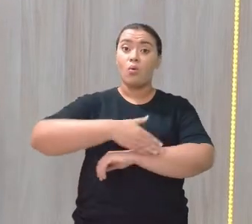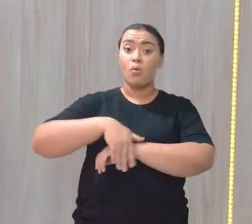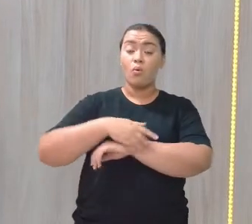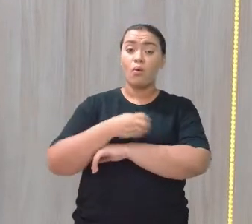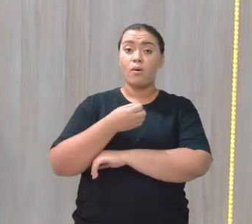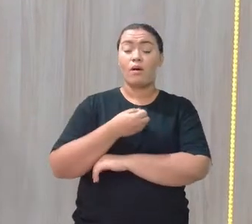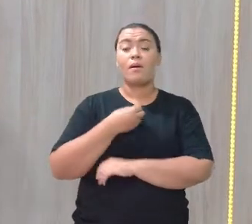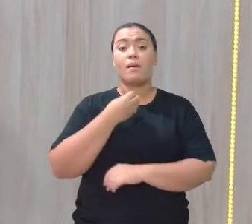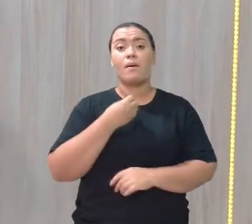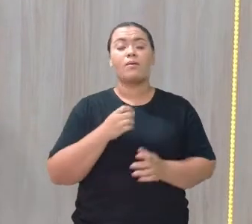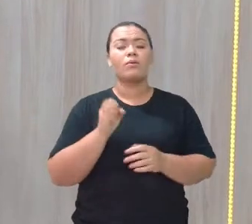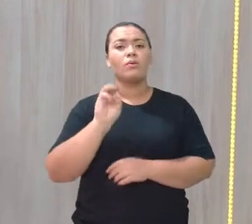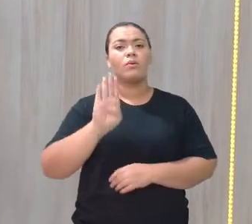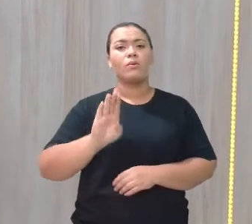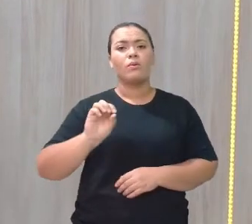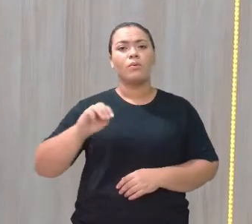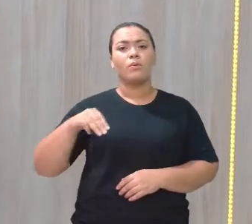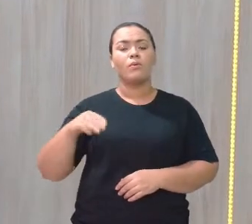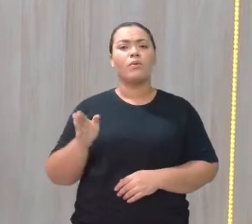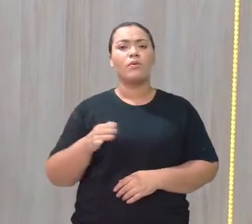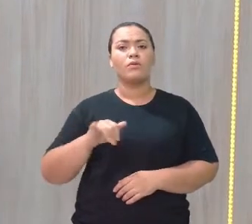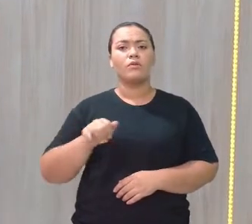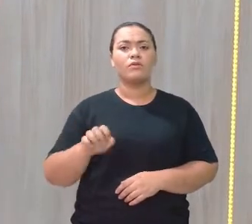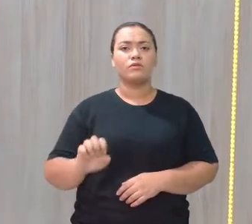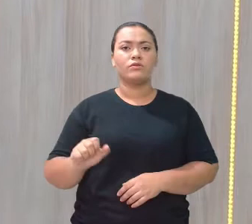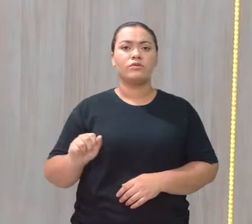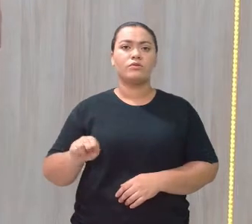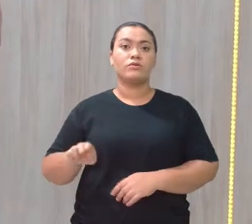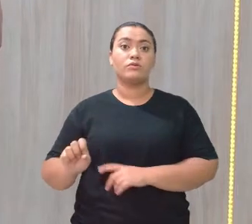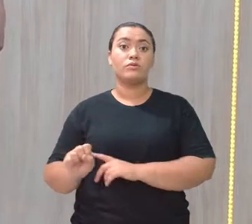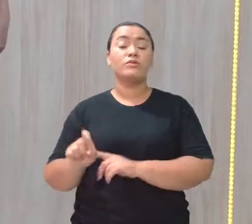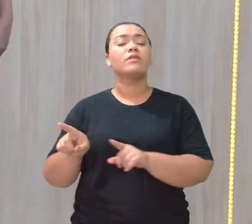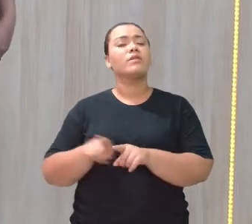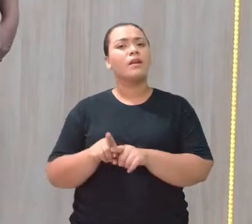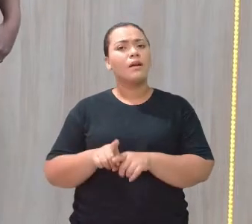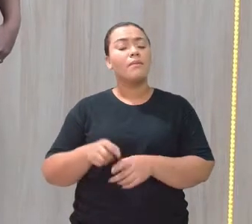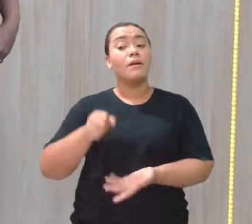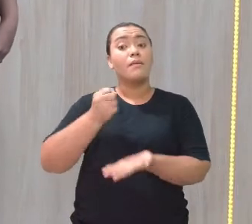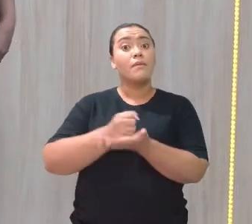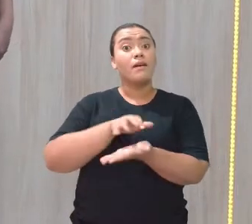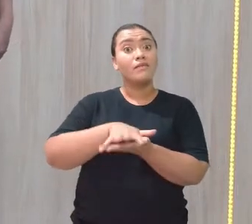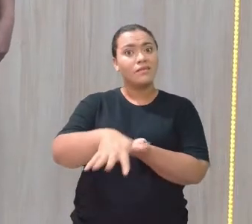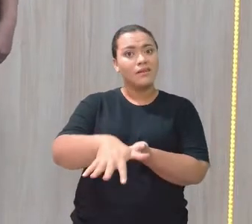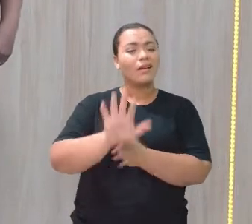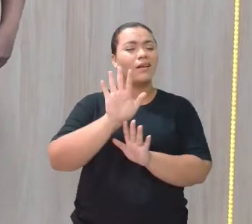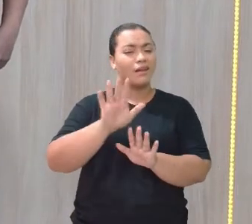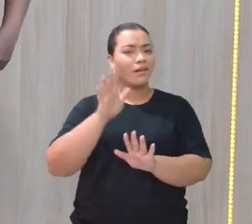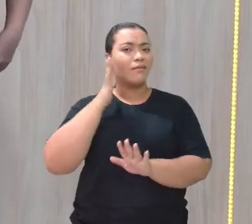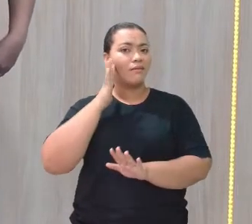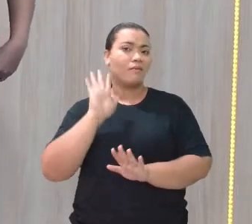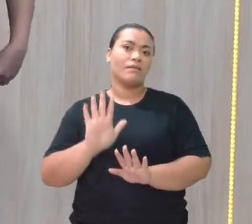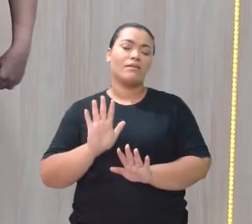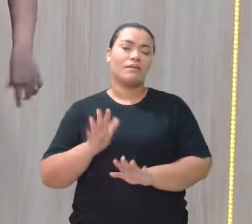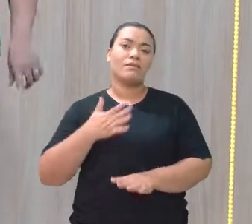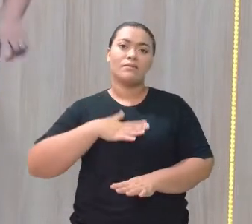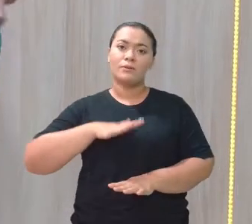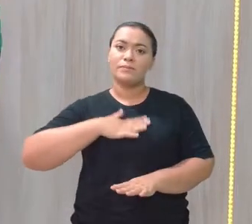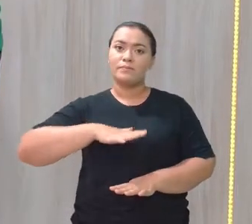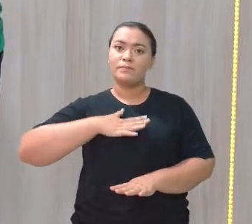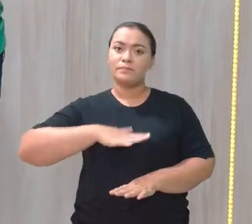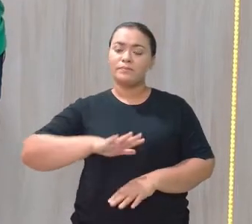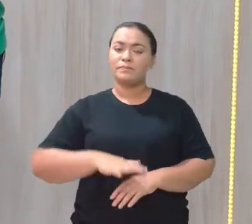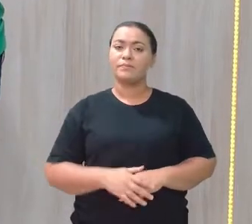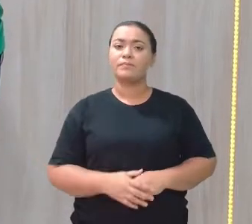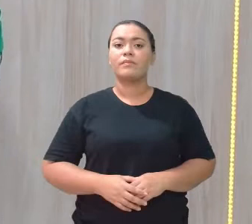Jesus, né? O Marco Zero mesmo, que a gente vai ver já já, isso. Daqui